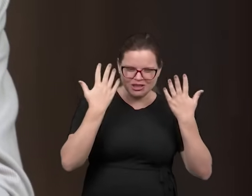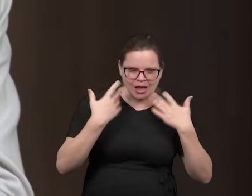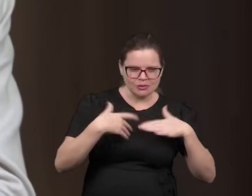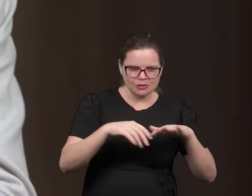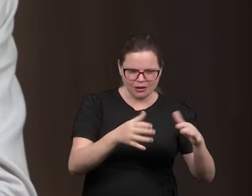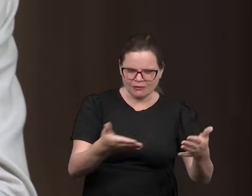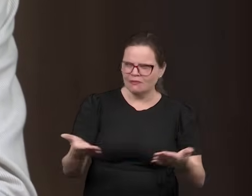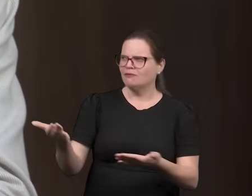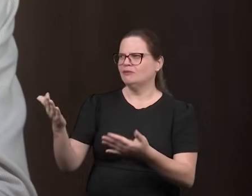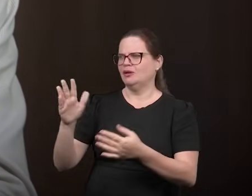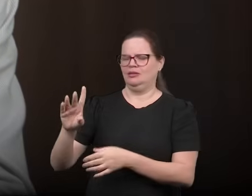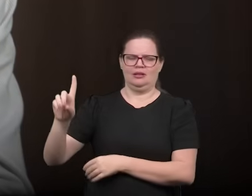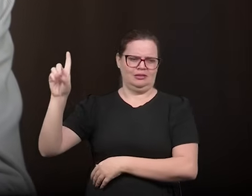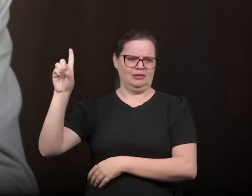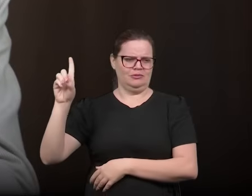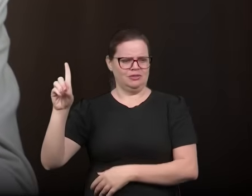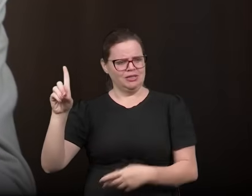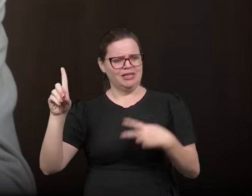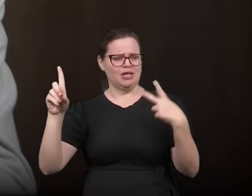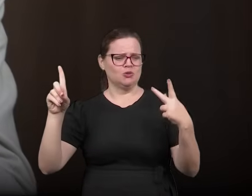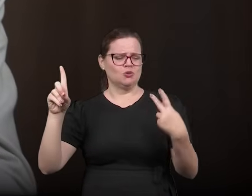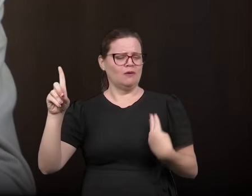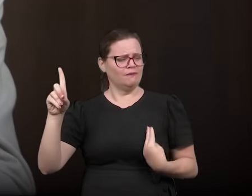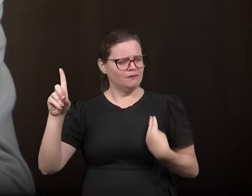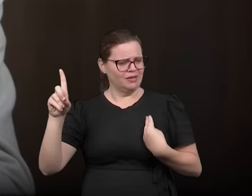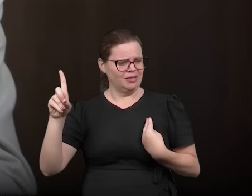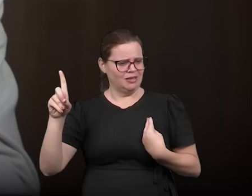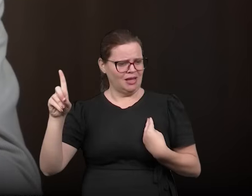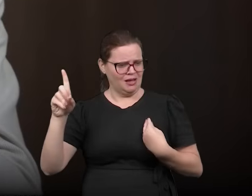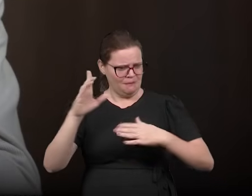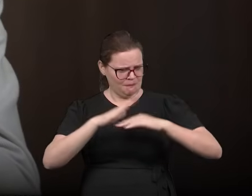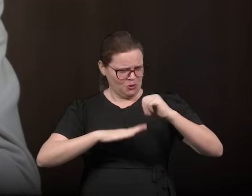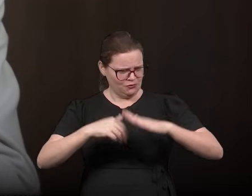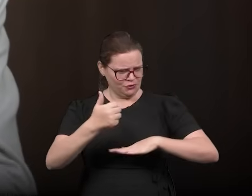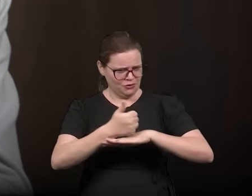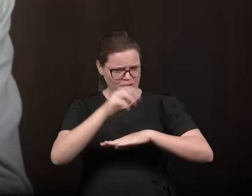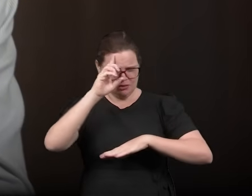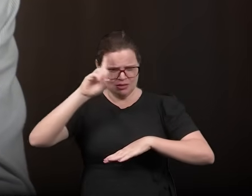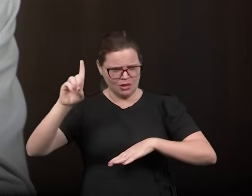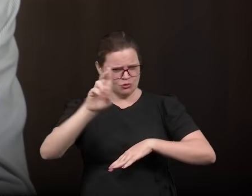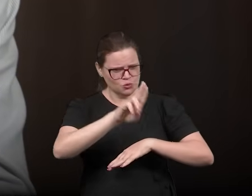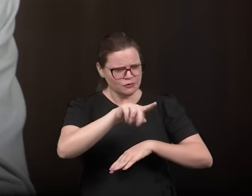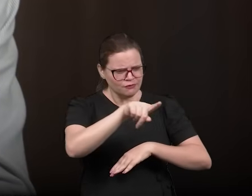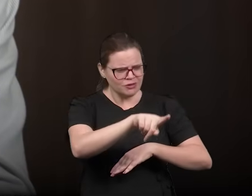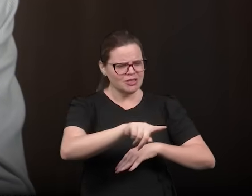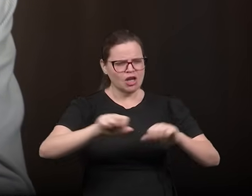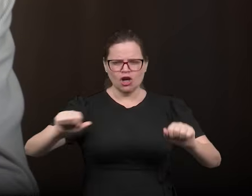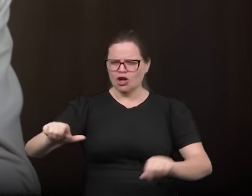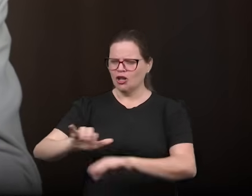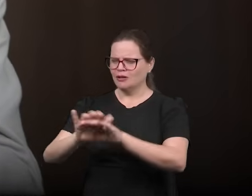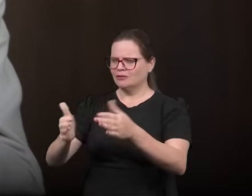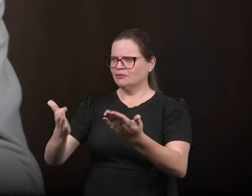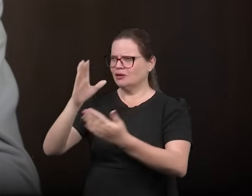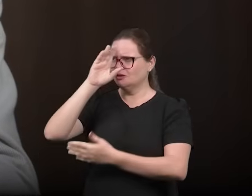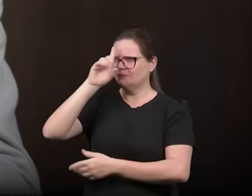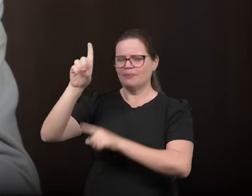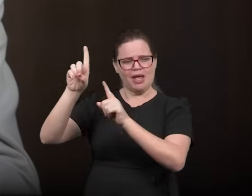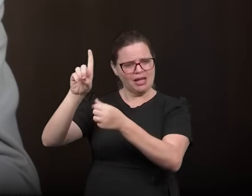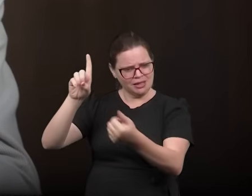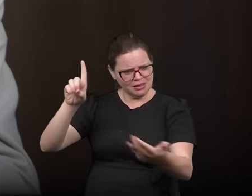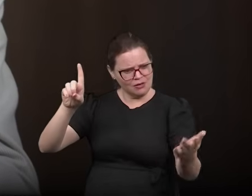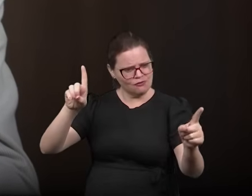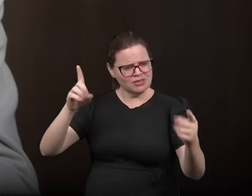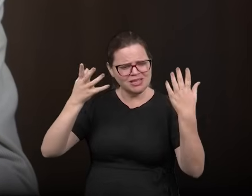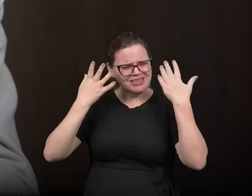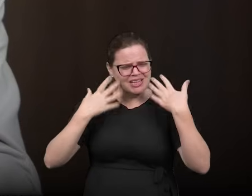Senhor, para que nas suas aptidões o Senhor seja glorificado e que aquele que te deu